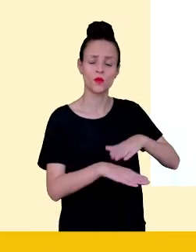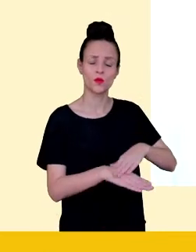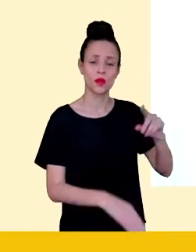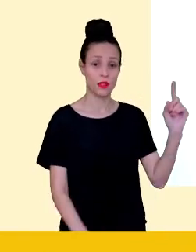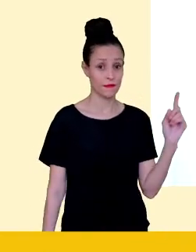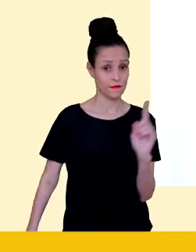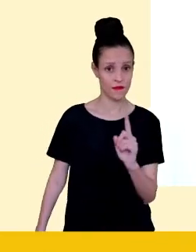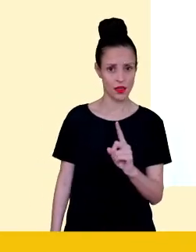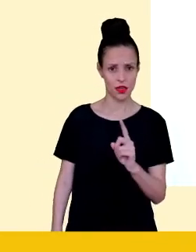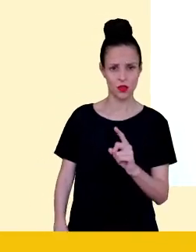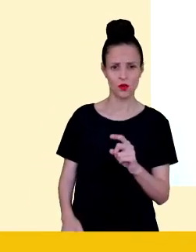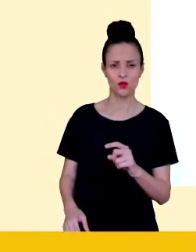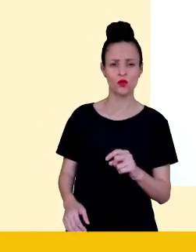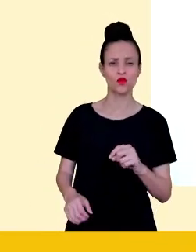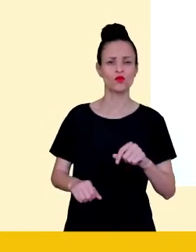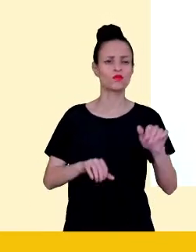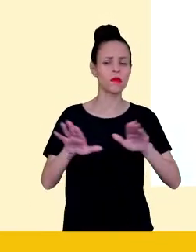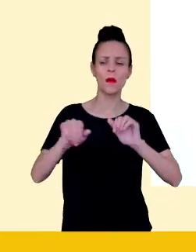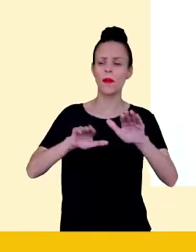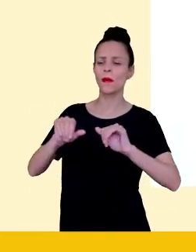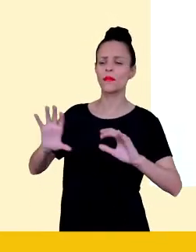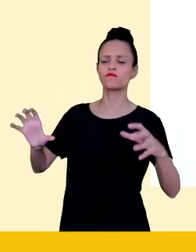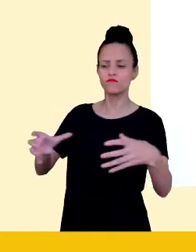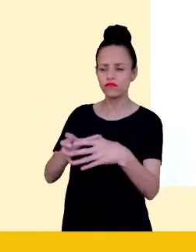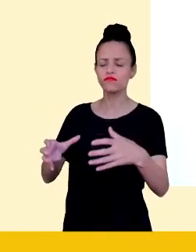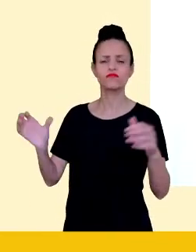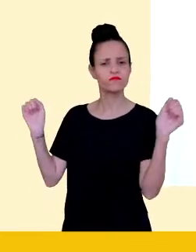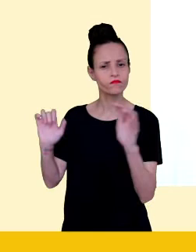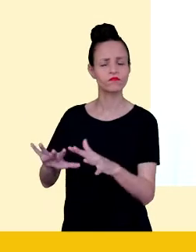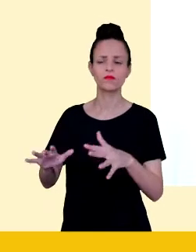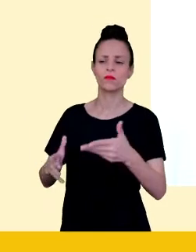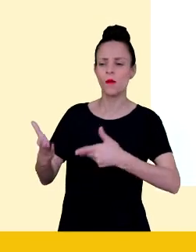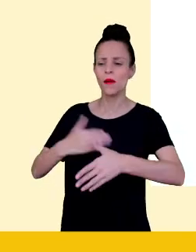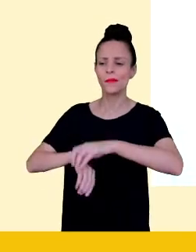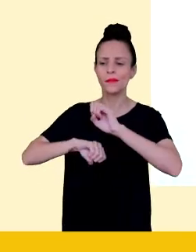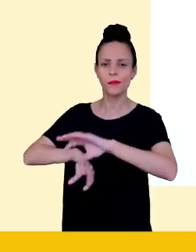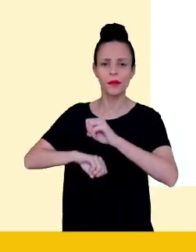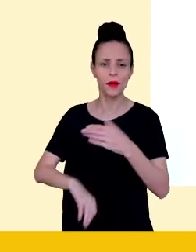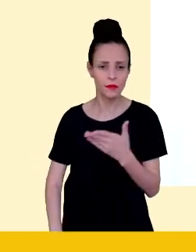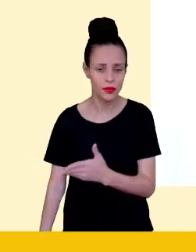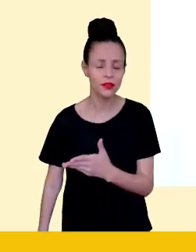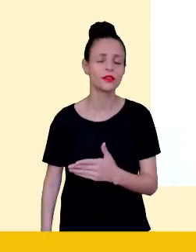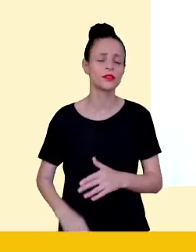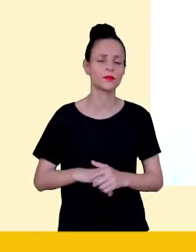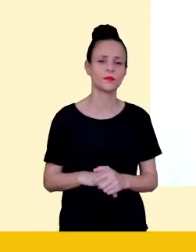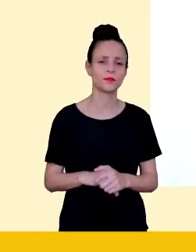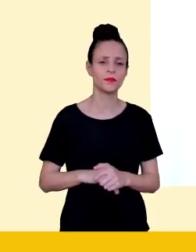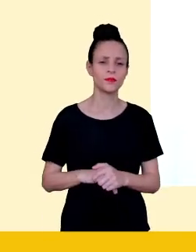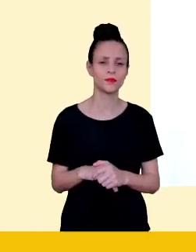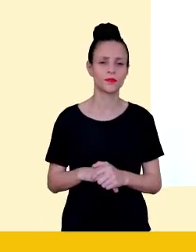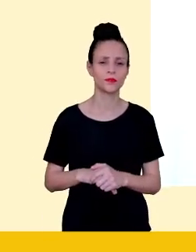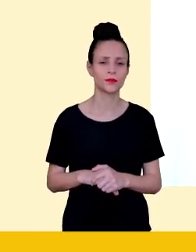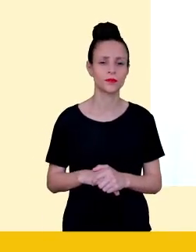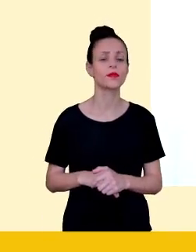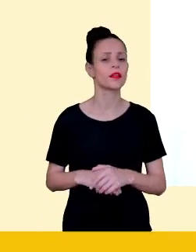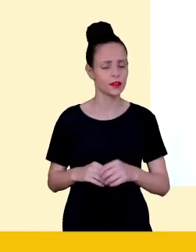veio, né, recrutou um grupo aqui do Xerete, aí assim foi em todos